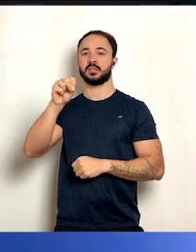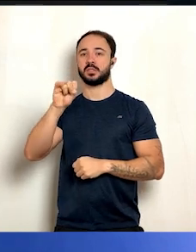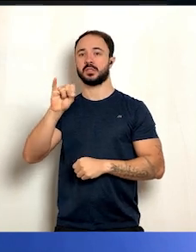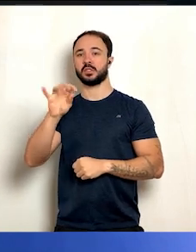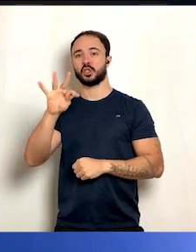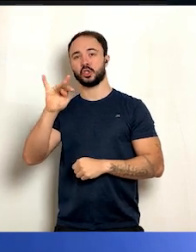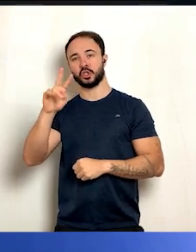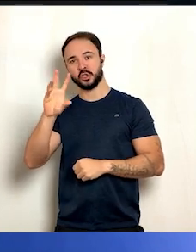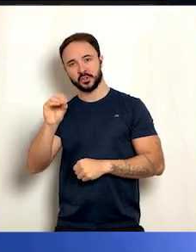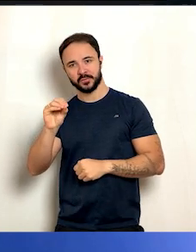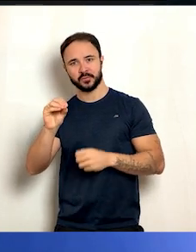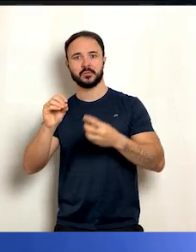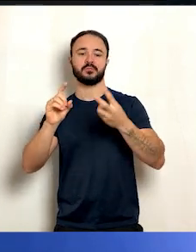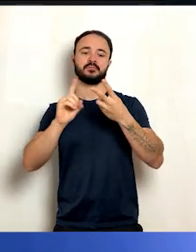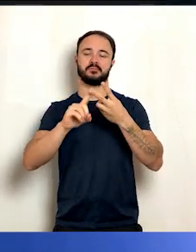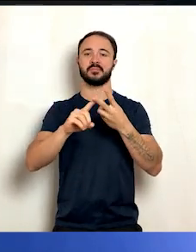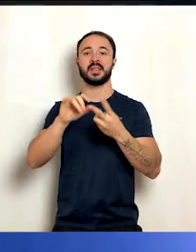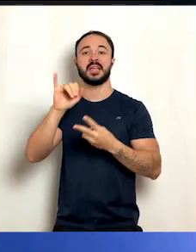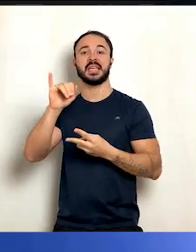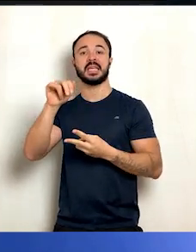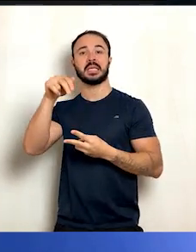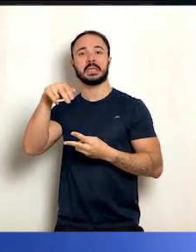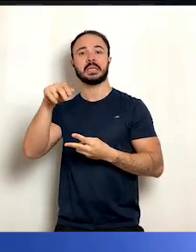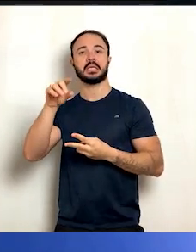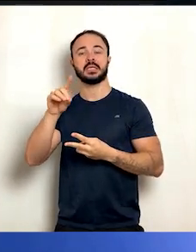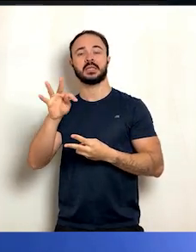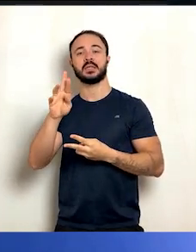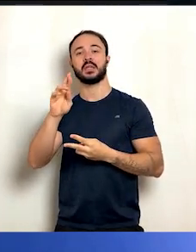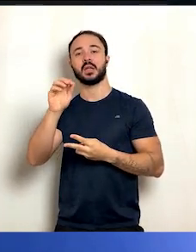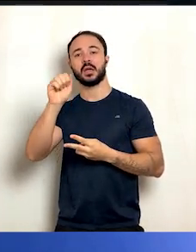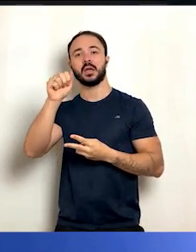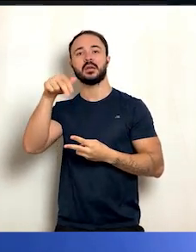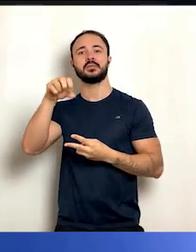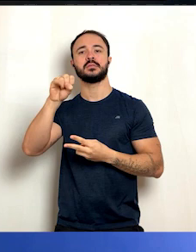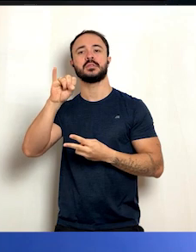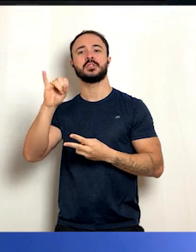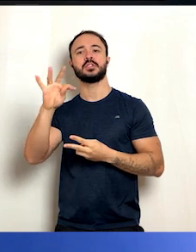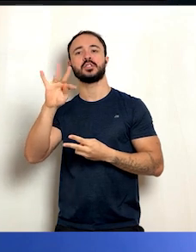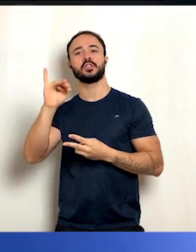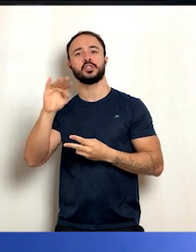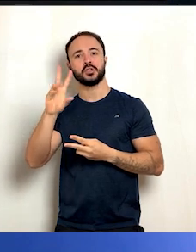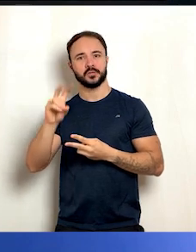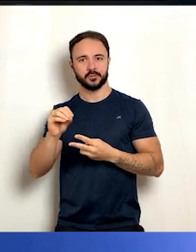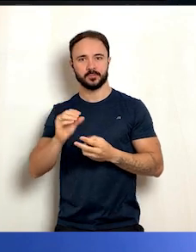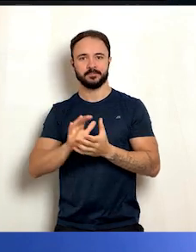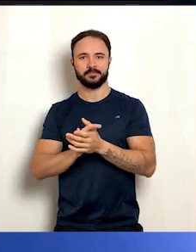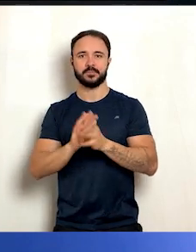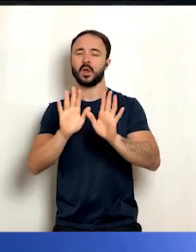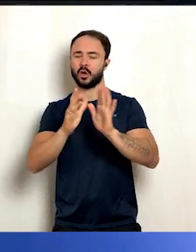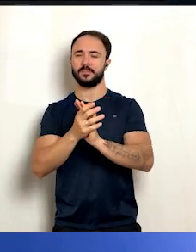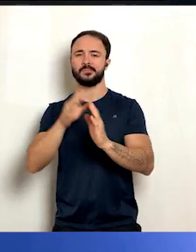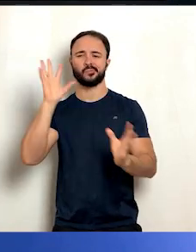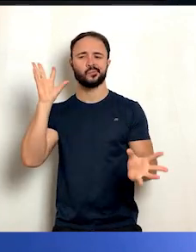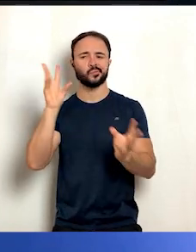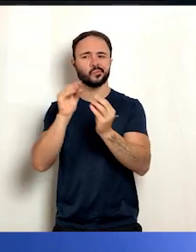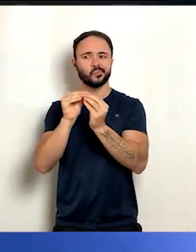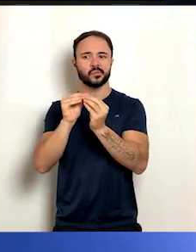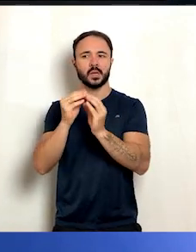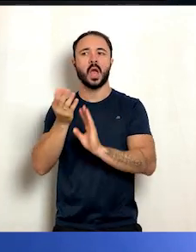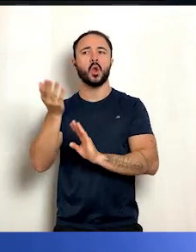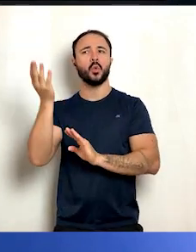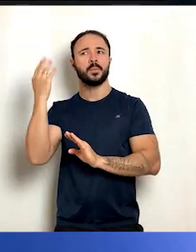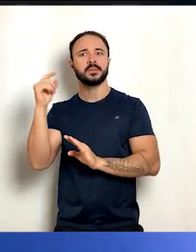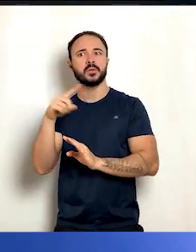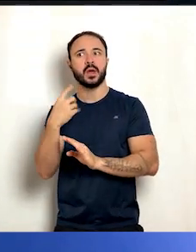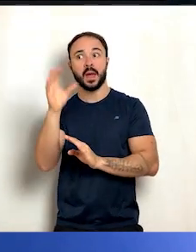intransitivos. Primeiro, vamos fazer uma pequena revisão. Em aulas anteriores, aprendemos o que são os verbos,